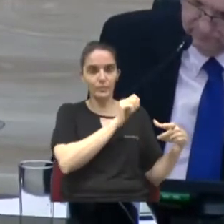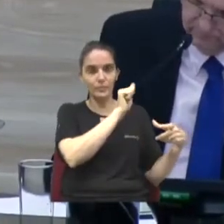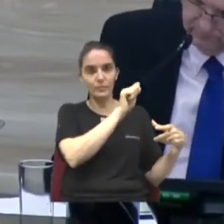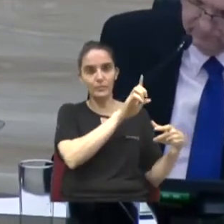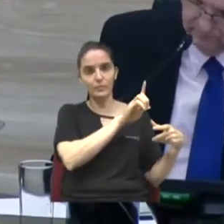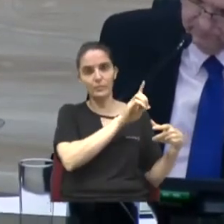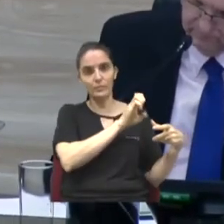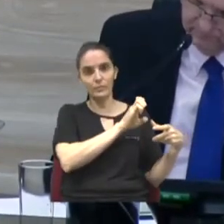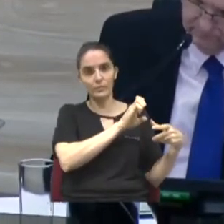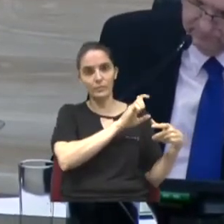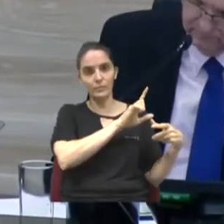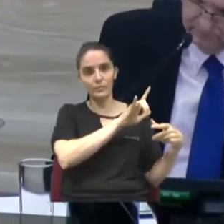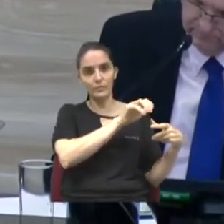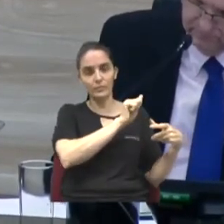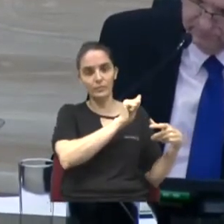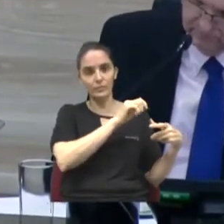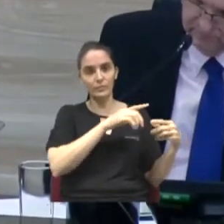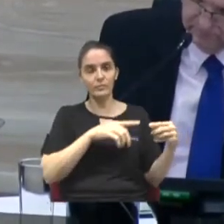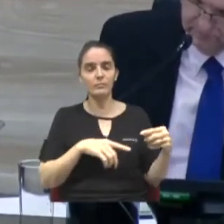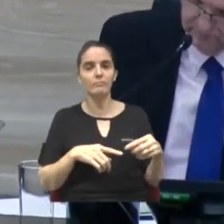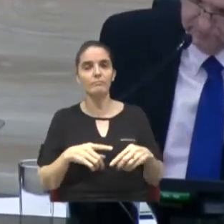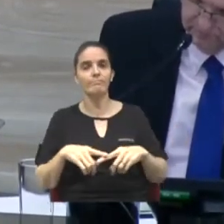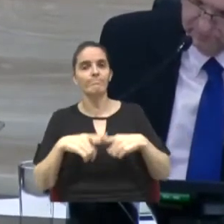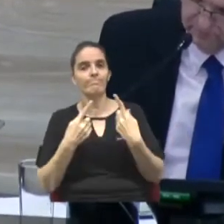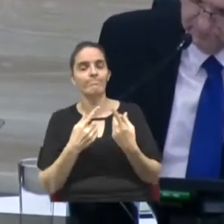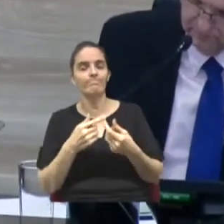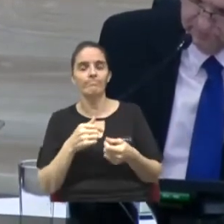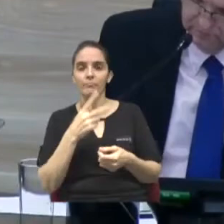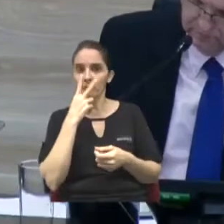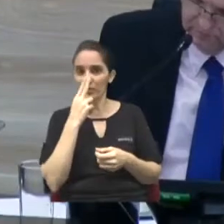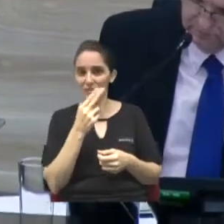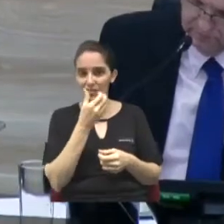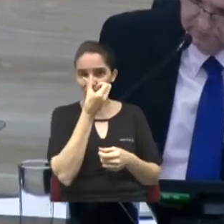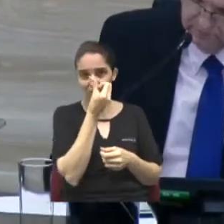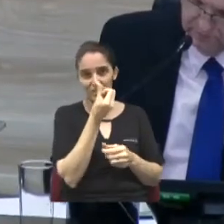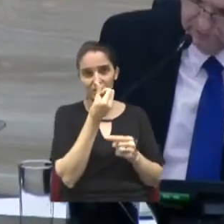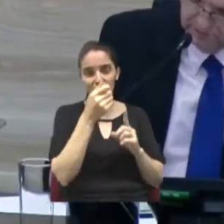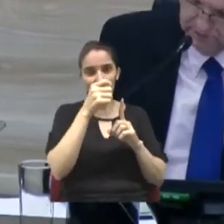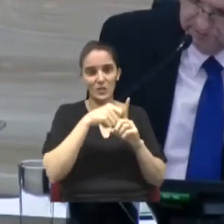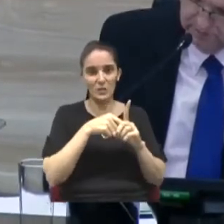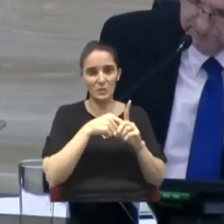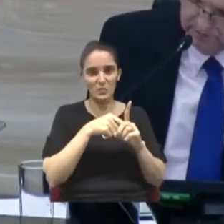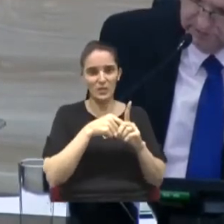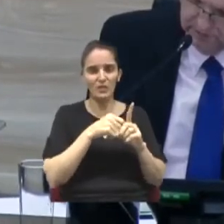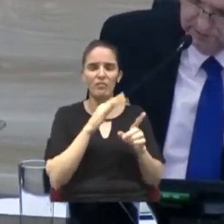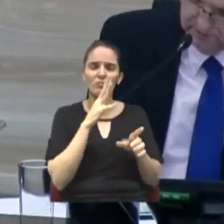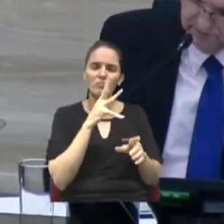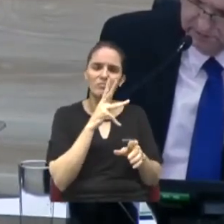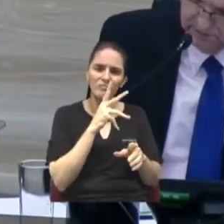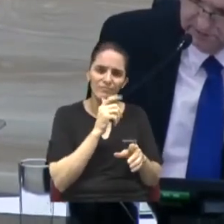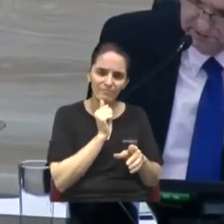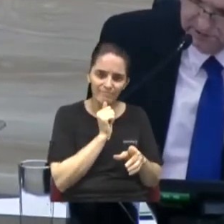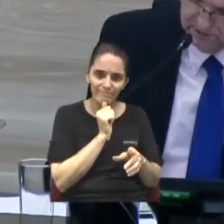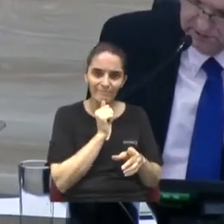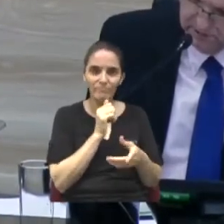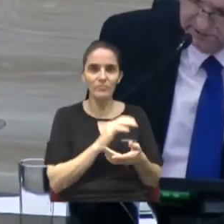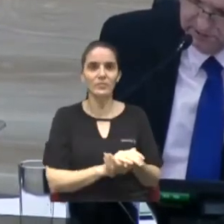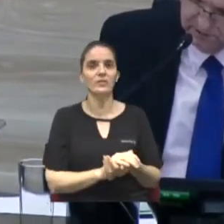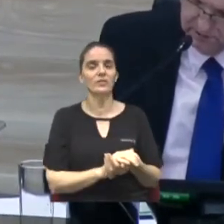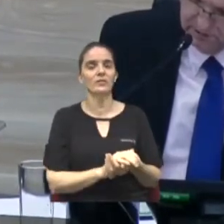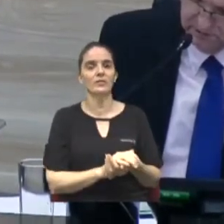Então, ver como está o cronograma, mas parece que está atrasado em mais de 6 meses, que era para ter entregue no final desse ano e ainda nada. E